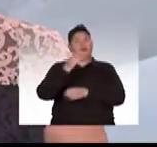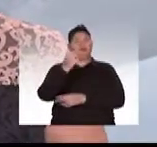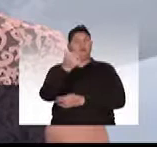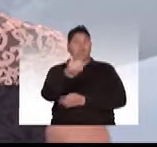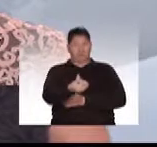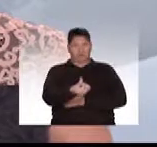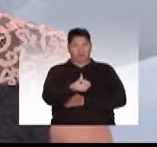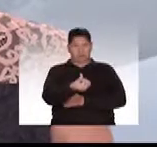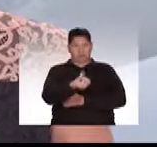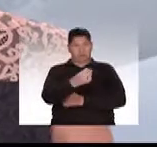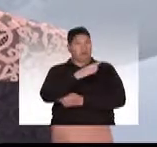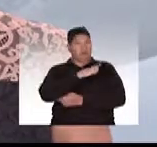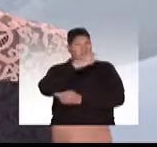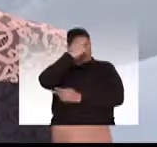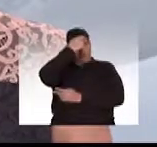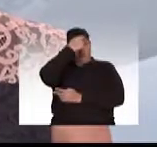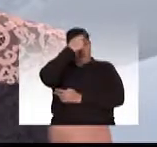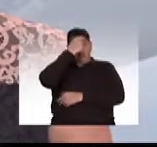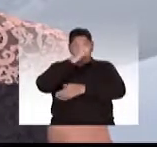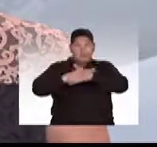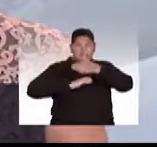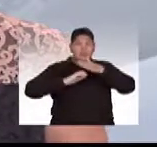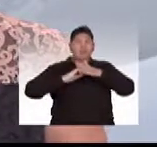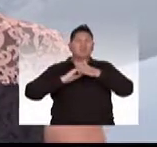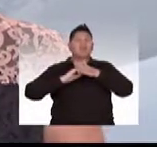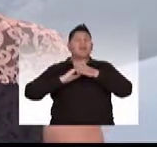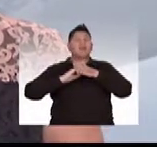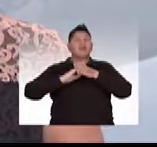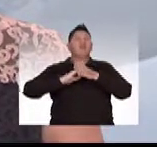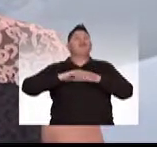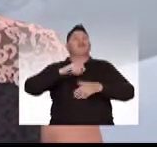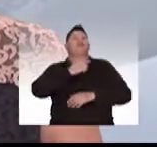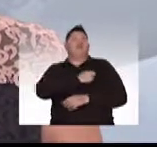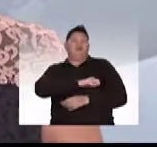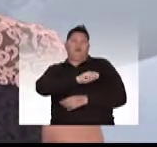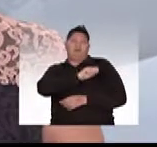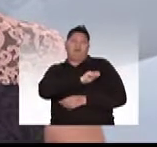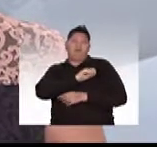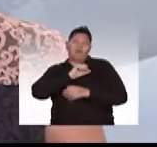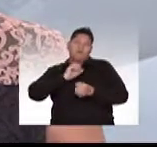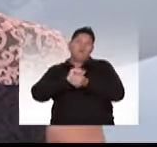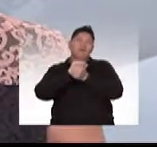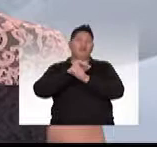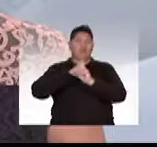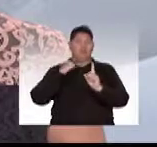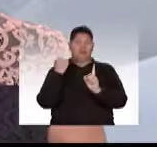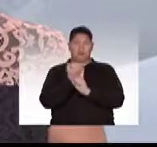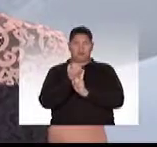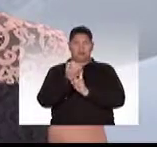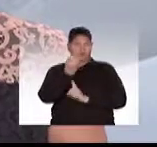de 2016, com a conscientização das empresas, dos órgãos de fiscalização e da